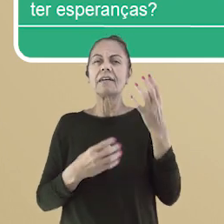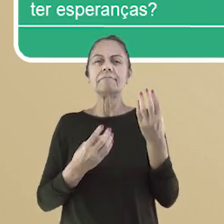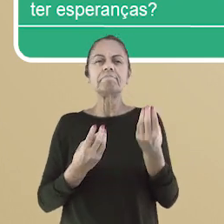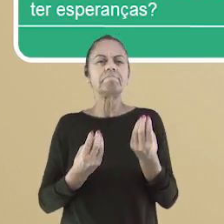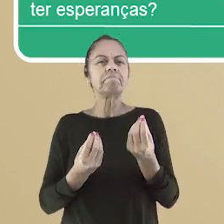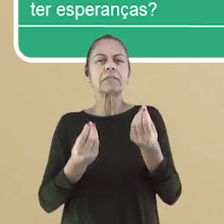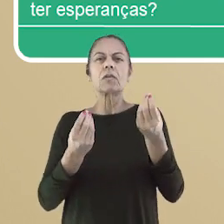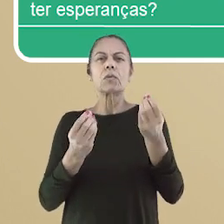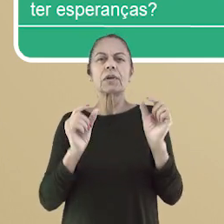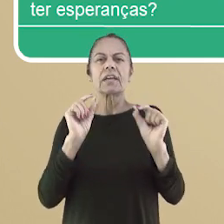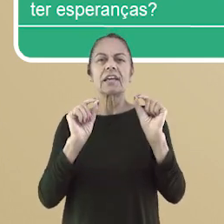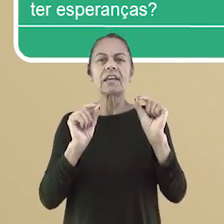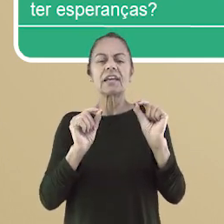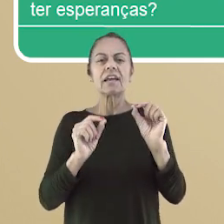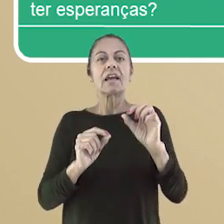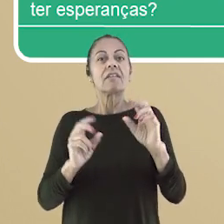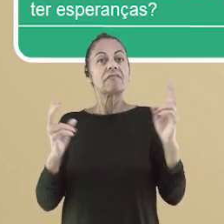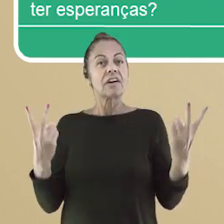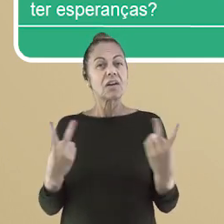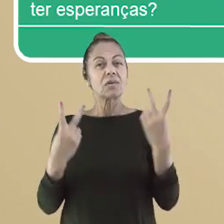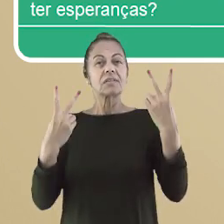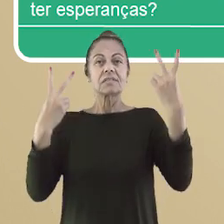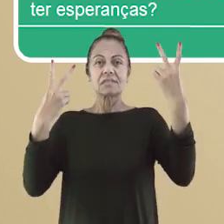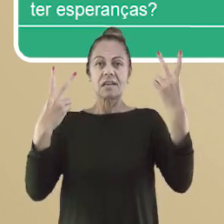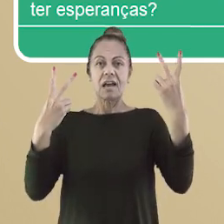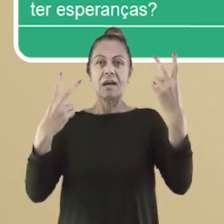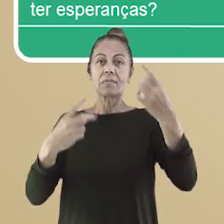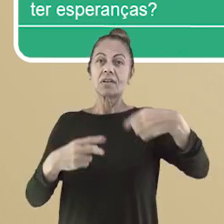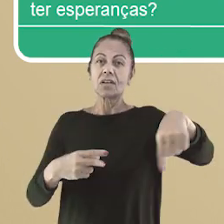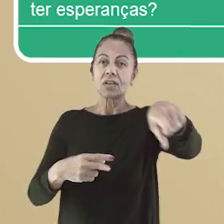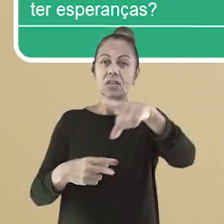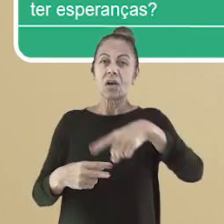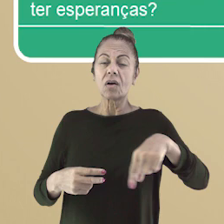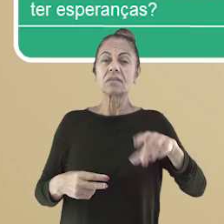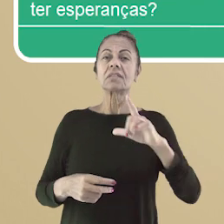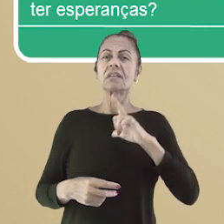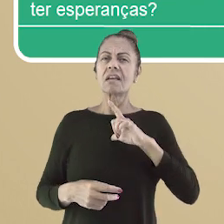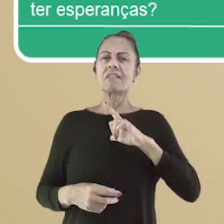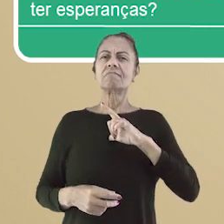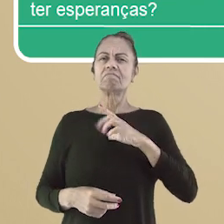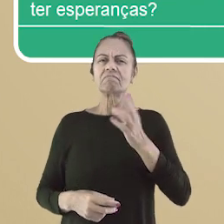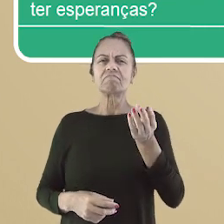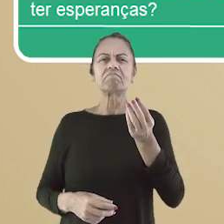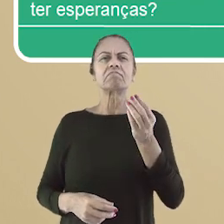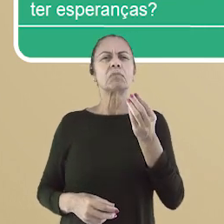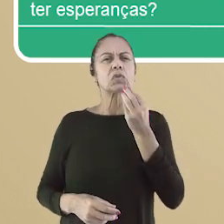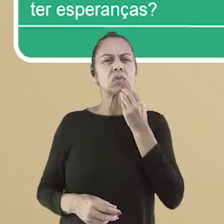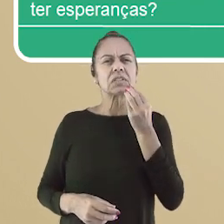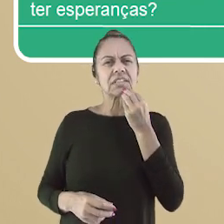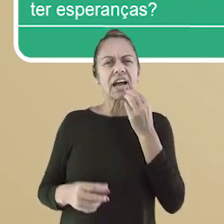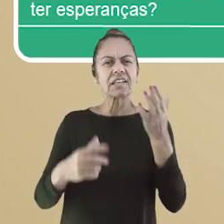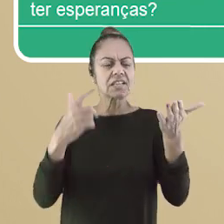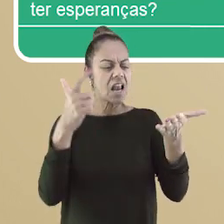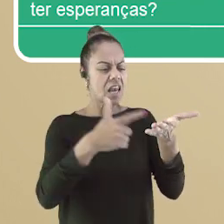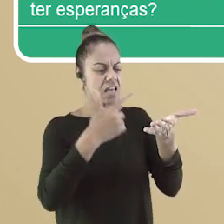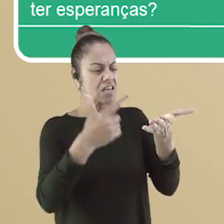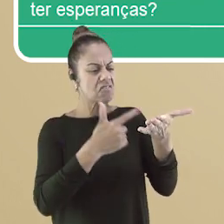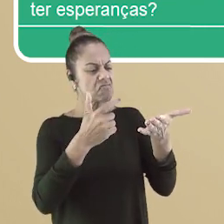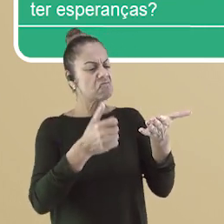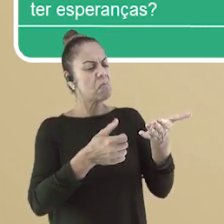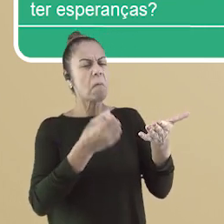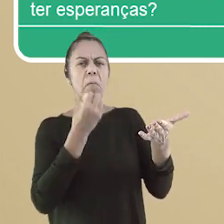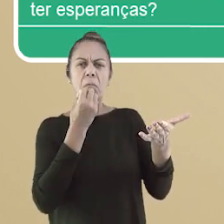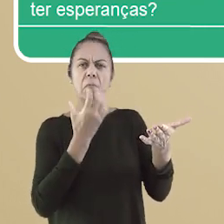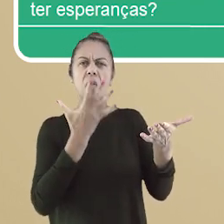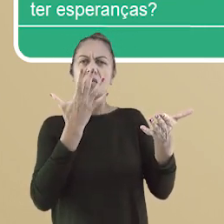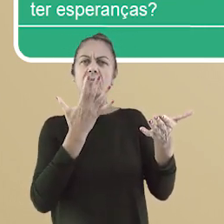reflexão e que chegue à conclusão de valorizar o privilégio que temos diante de tantos livros bons